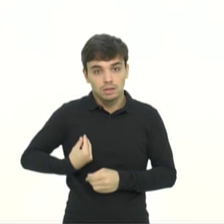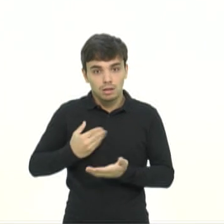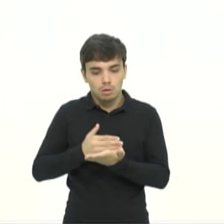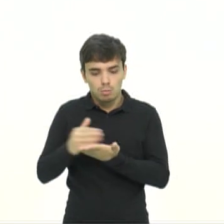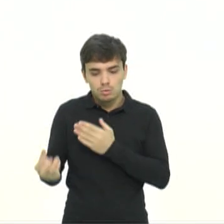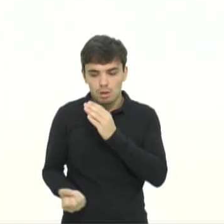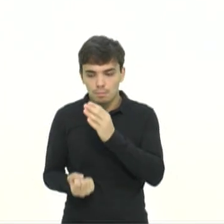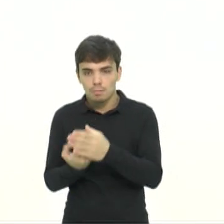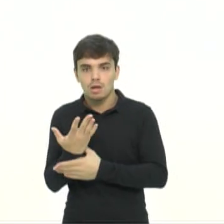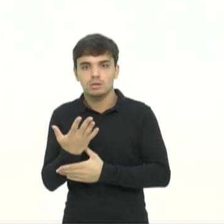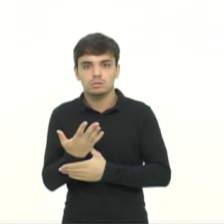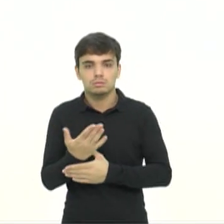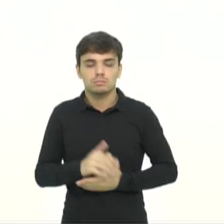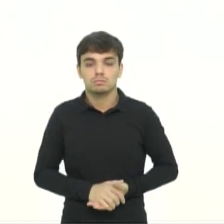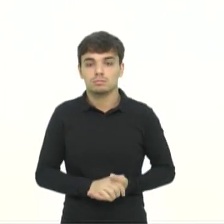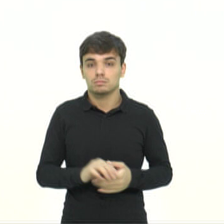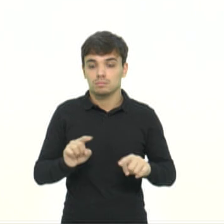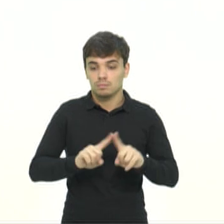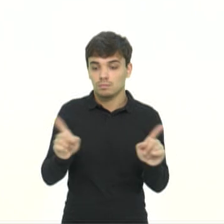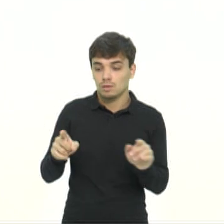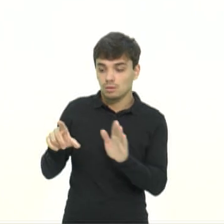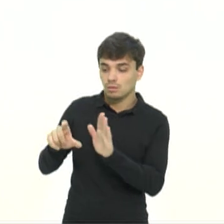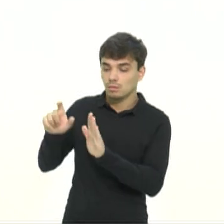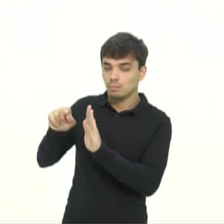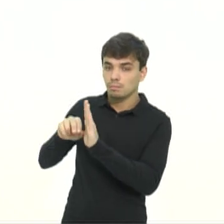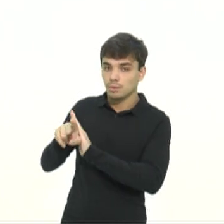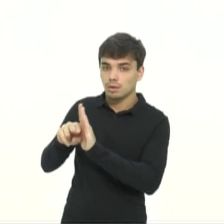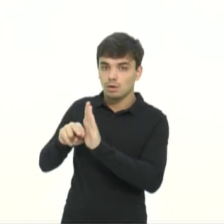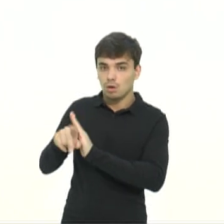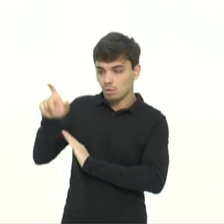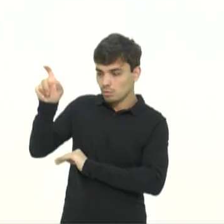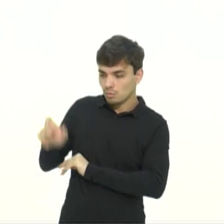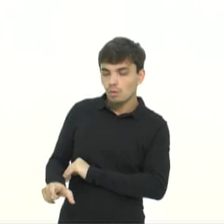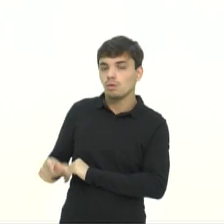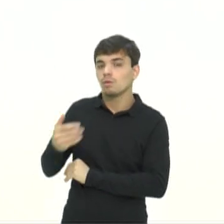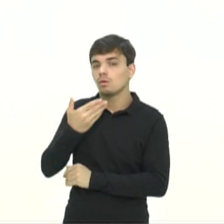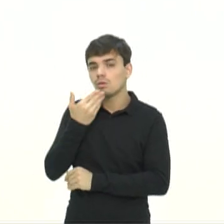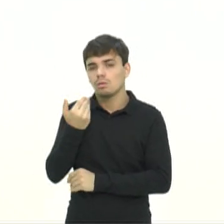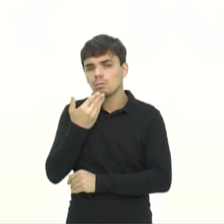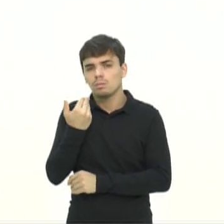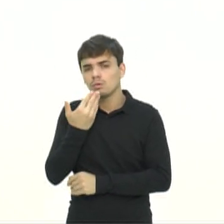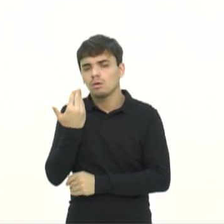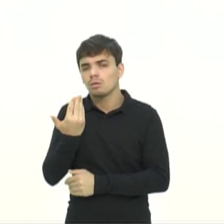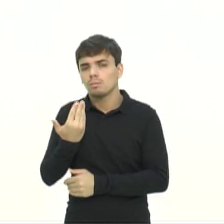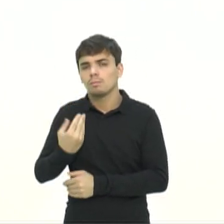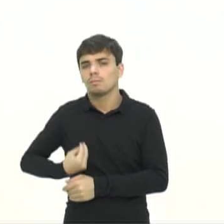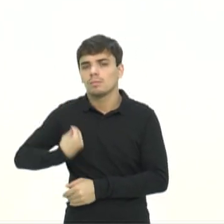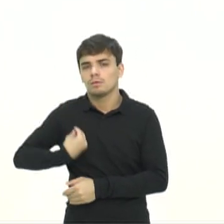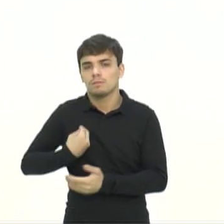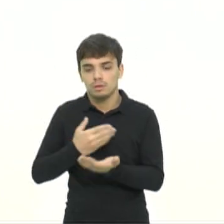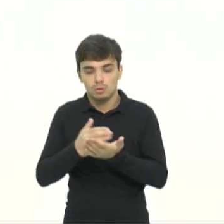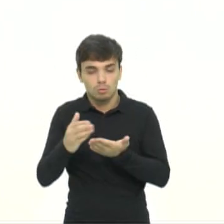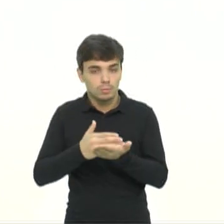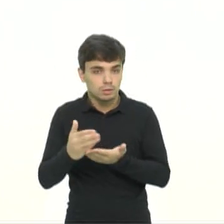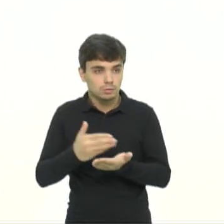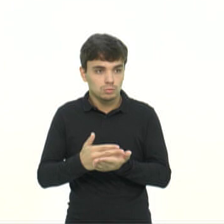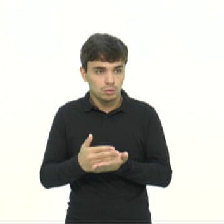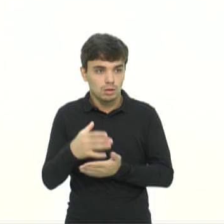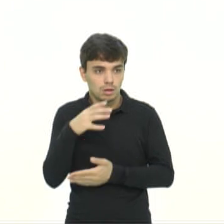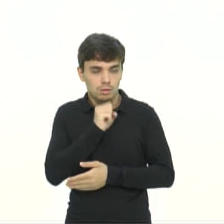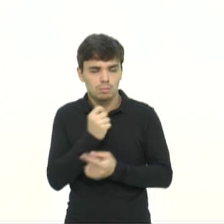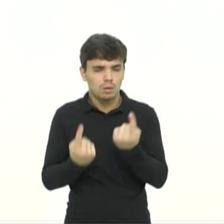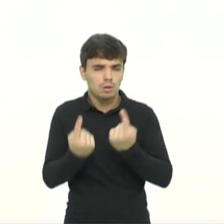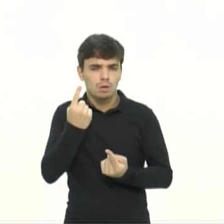novamente. Quando o biólogo, Wilson, diz que a vida logo começou a surgir novamente, ele estava se referindo a